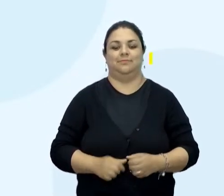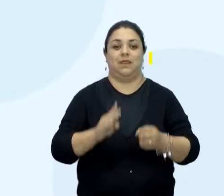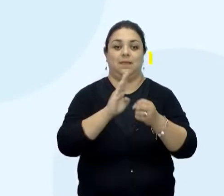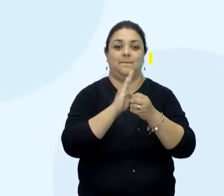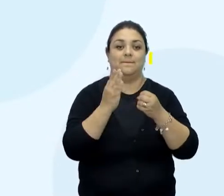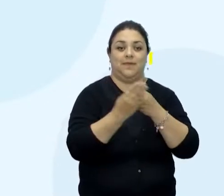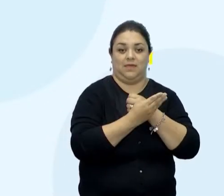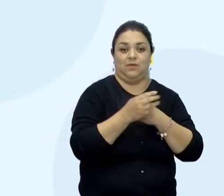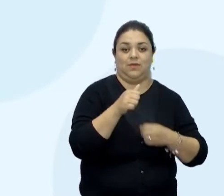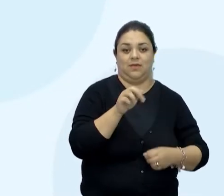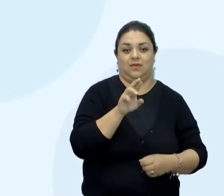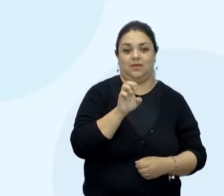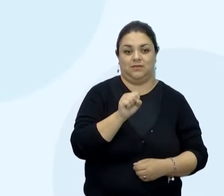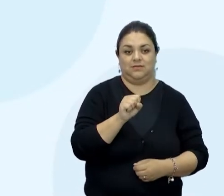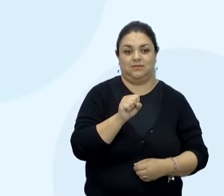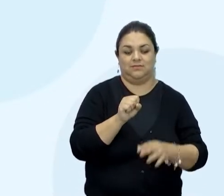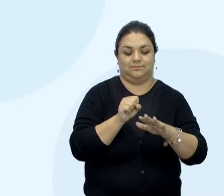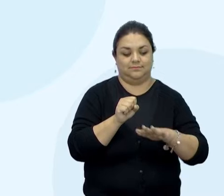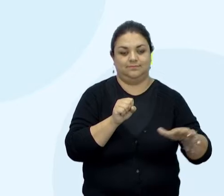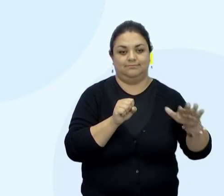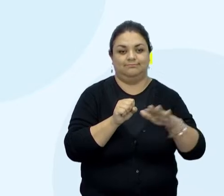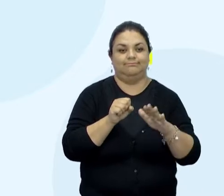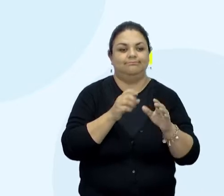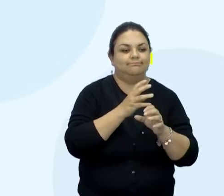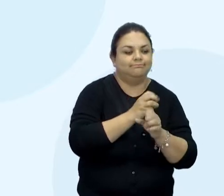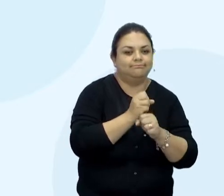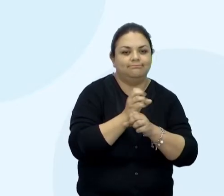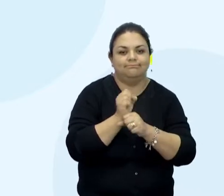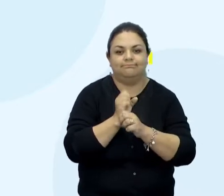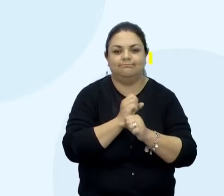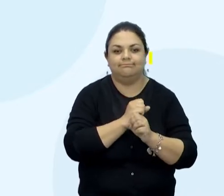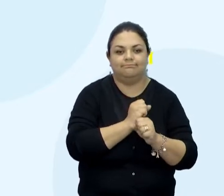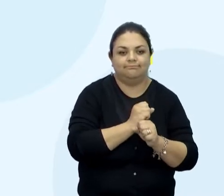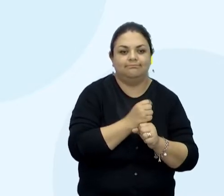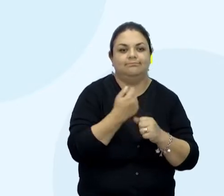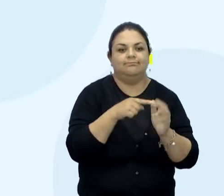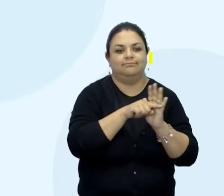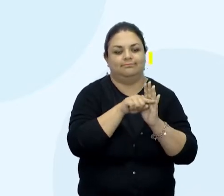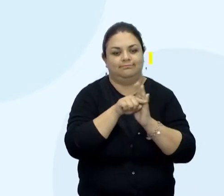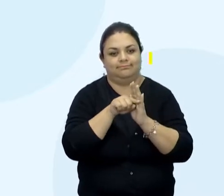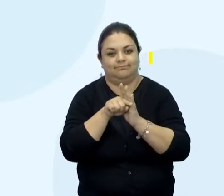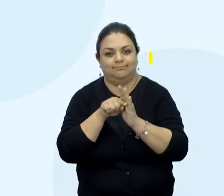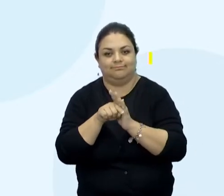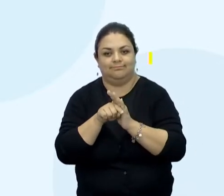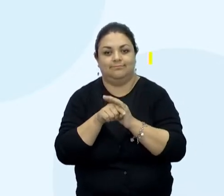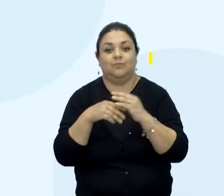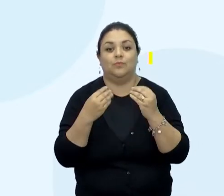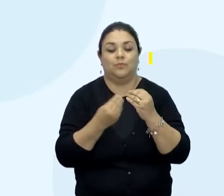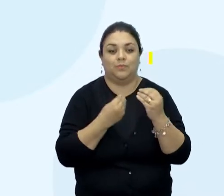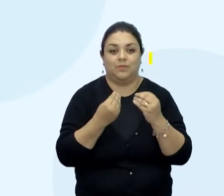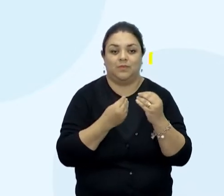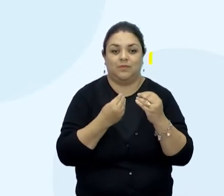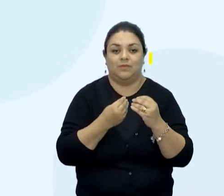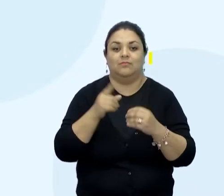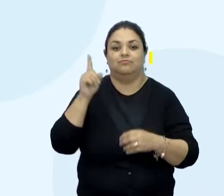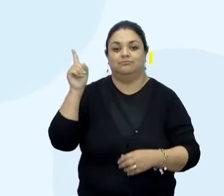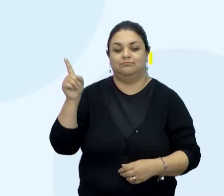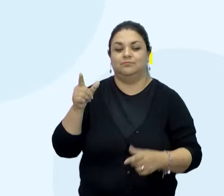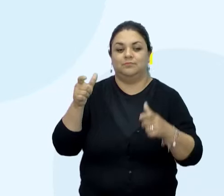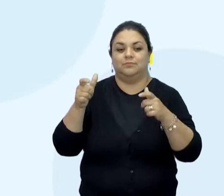dados climáticos dessa região, foram utilizadas estações automáticas pertencentes à Rede Nacional de